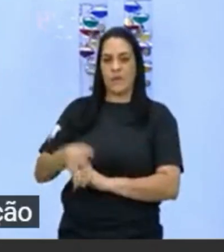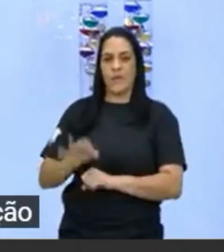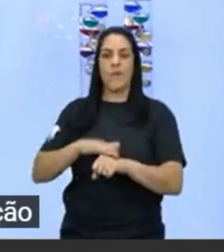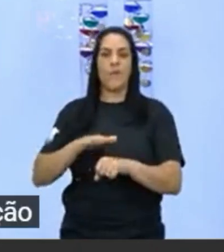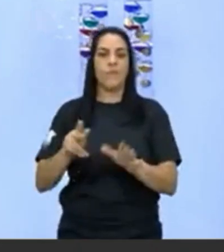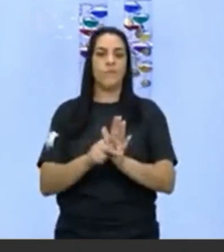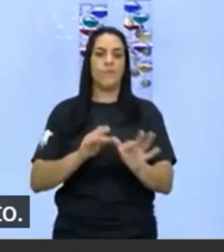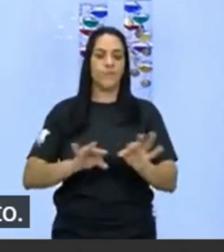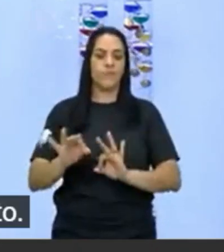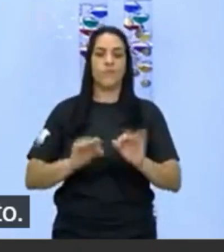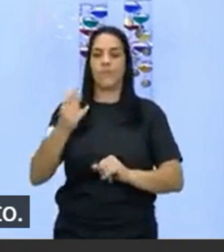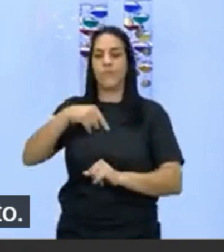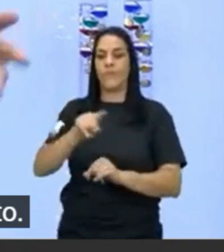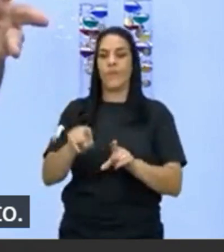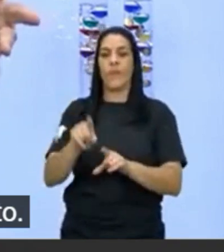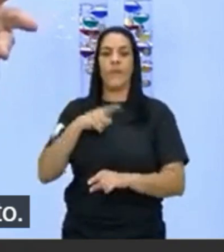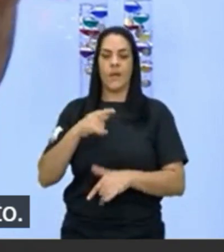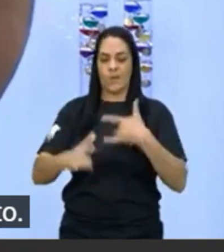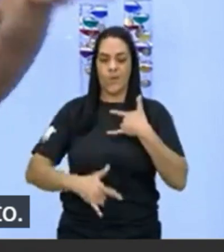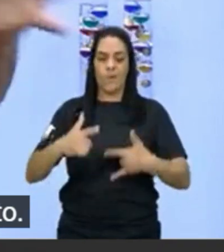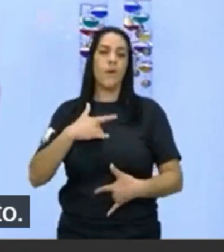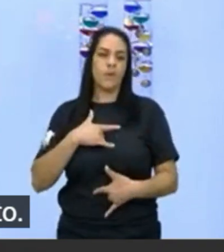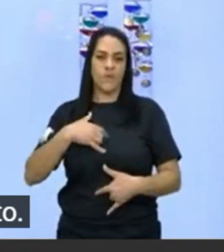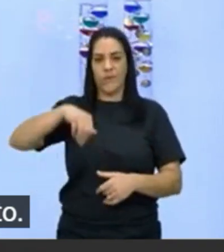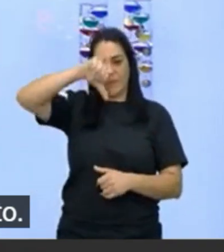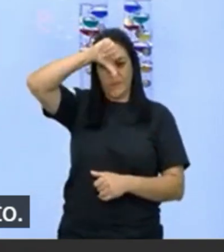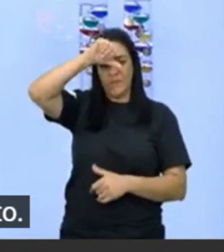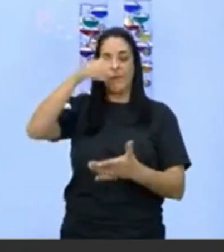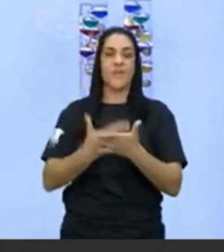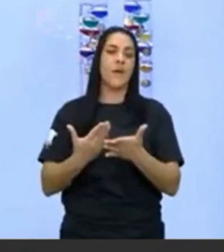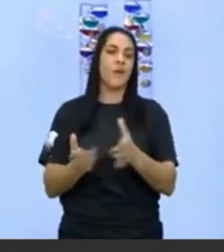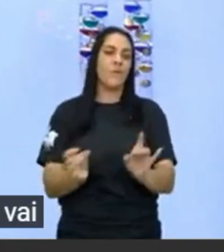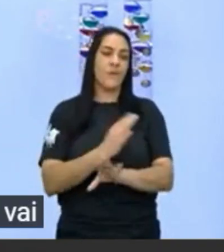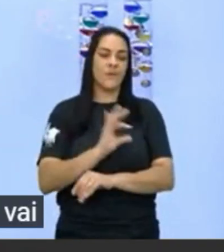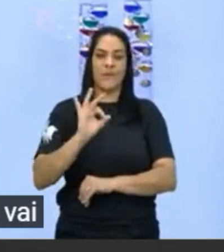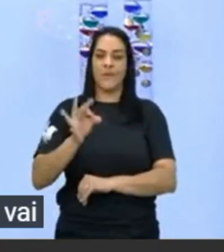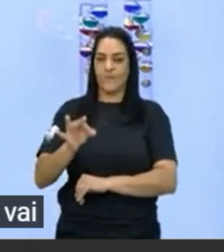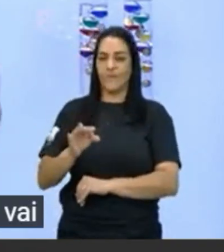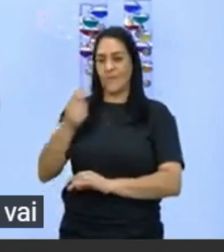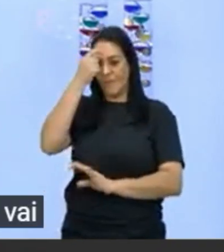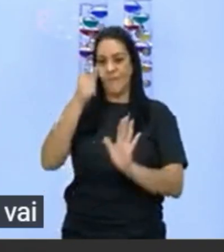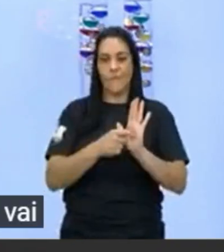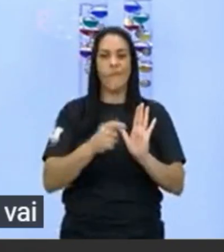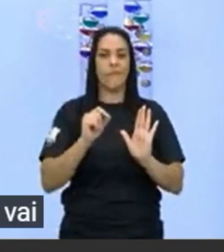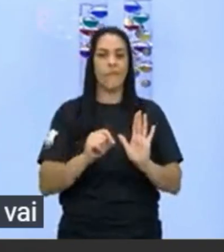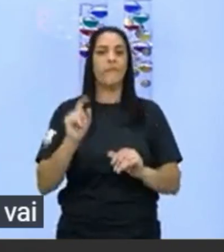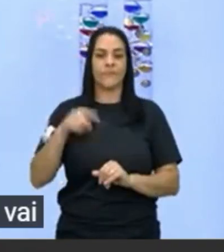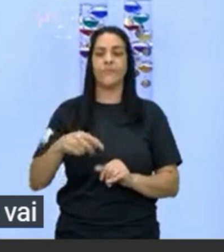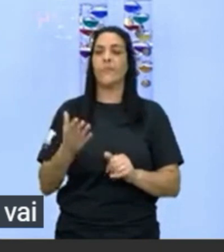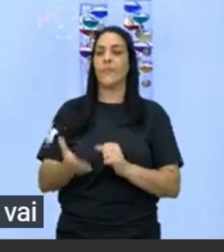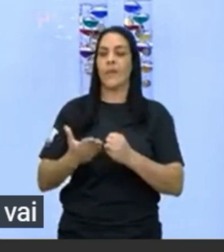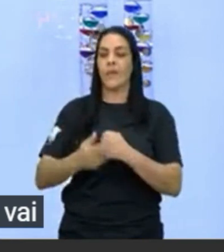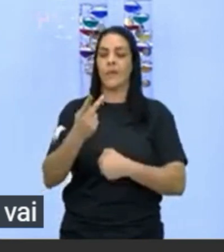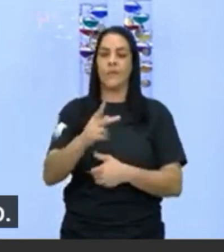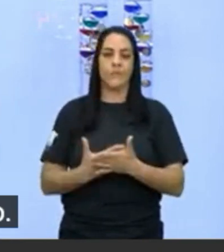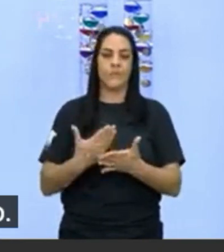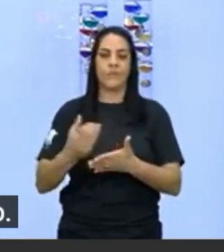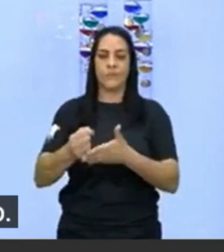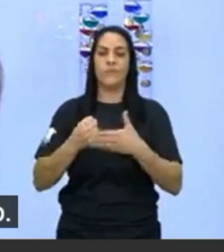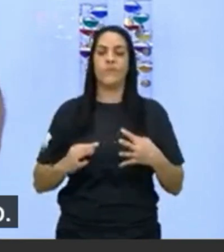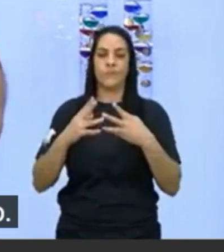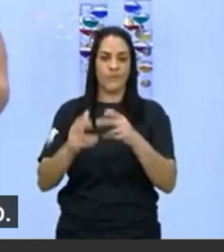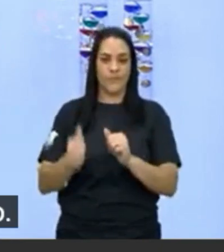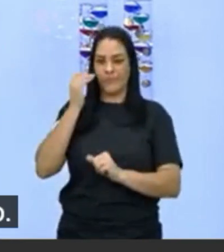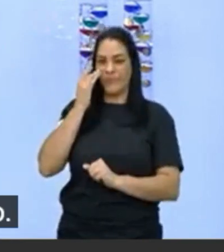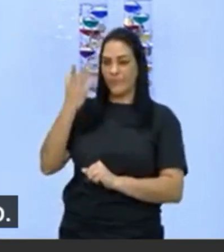adequados, fazer a programação e você tem o seu robô, o seu protótipo da aula pronto. A Shield, ela é um upgrade basicamente da sua aula, que vai